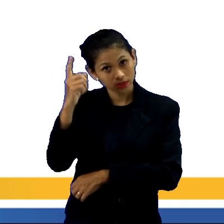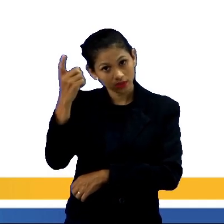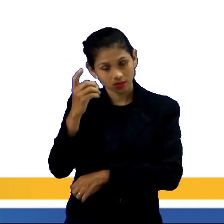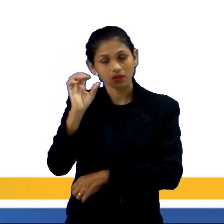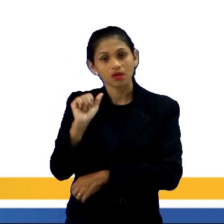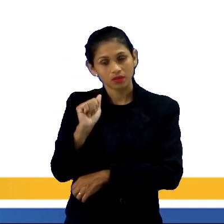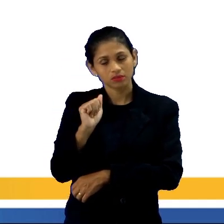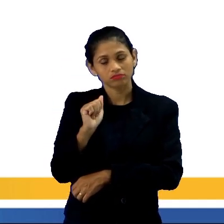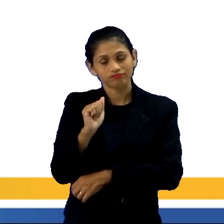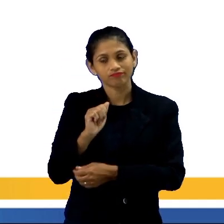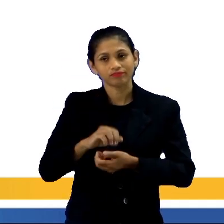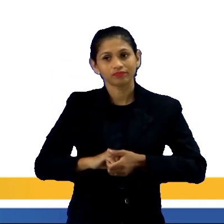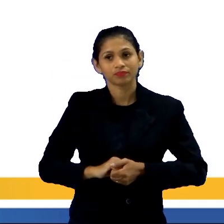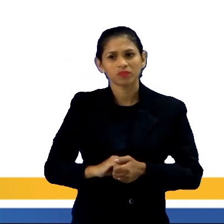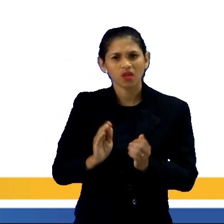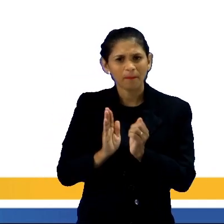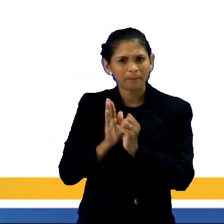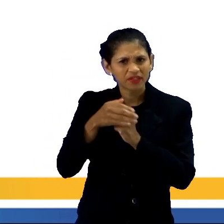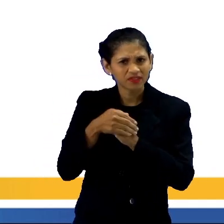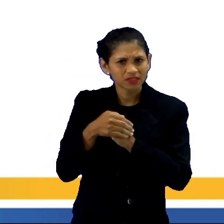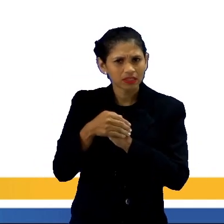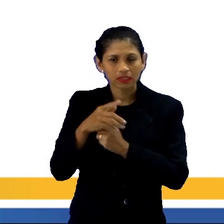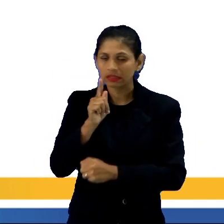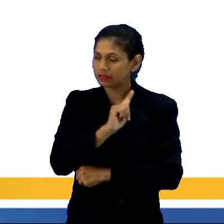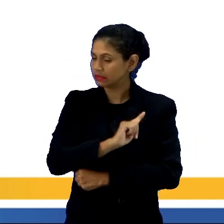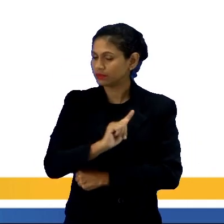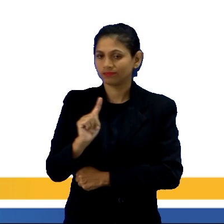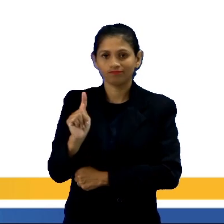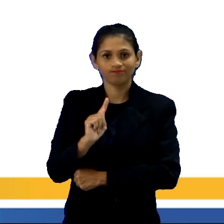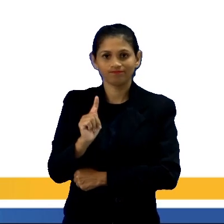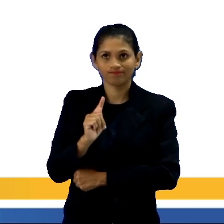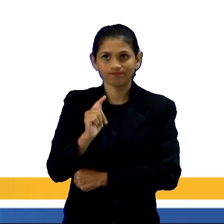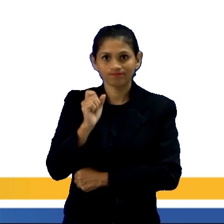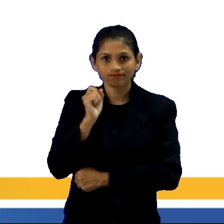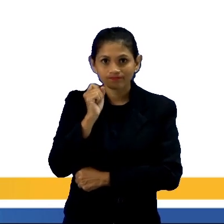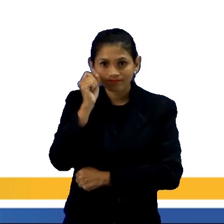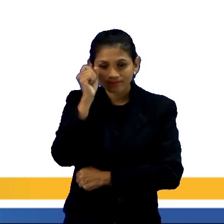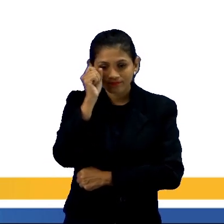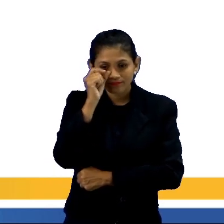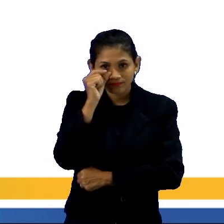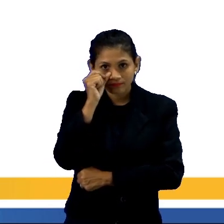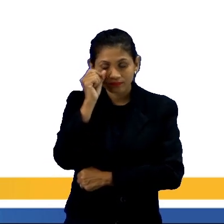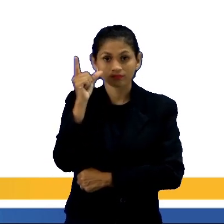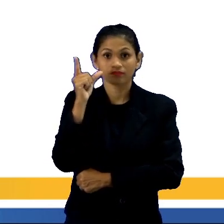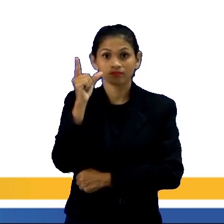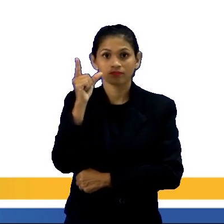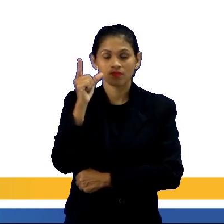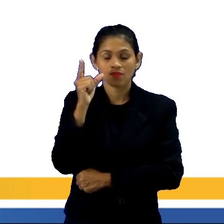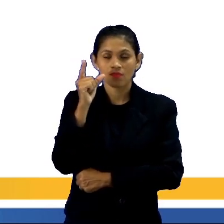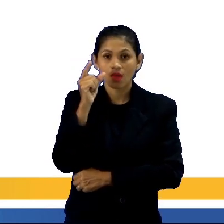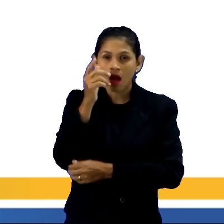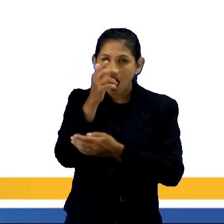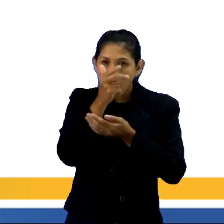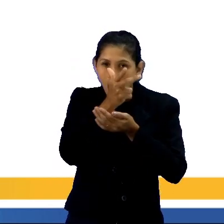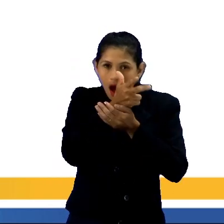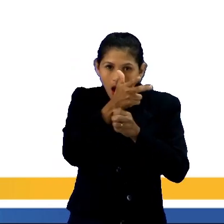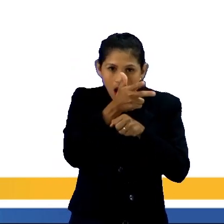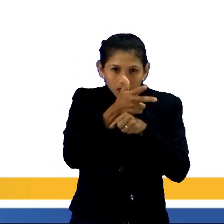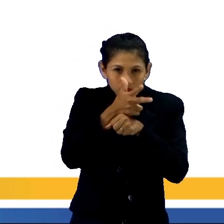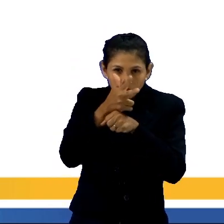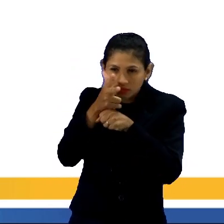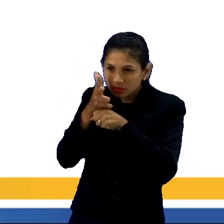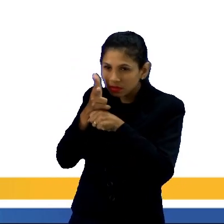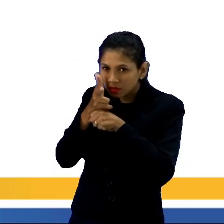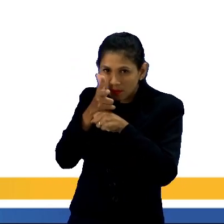todo. Privacidade? Nem pensar. Piscou, as câmeras registram. Segundo Lee,